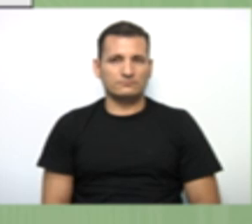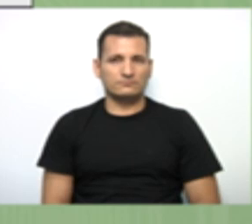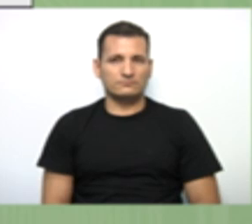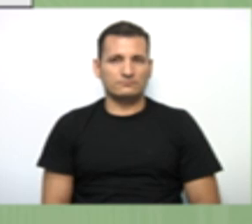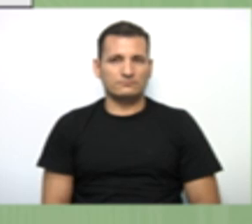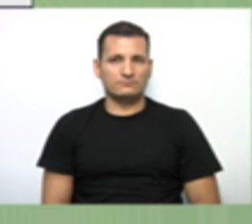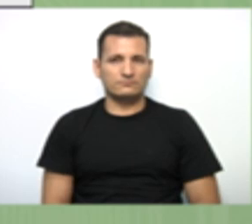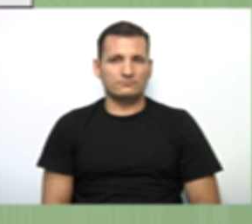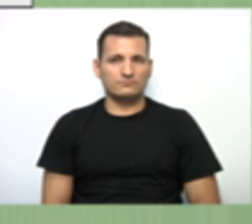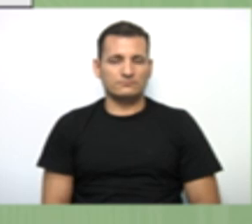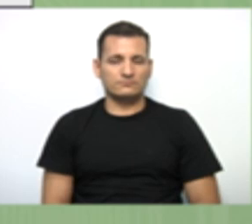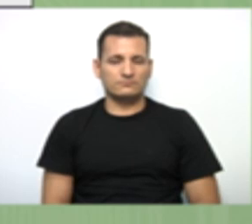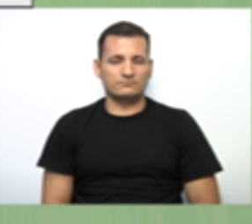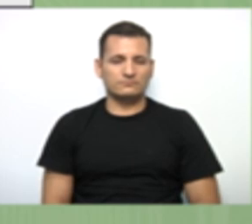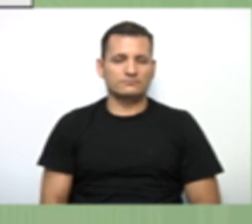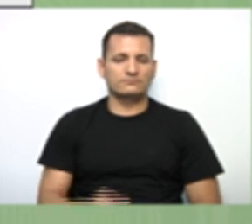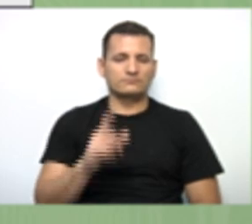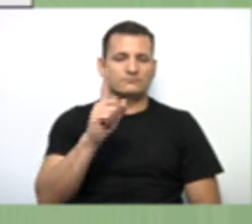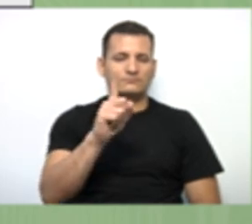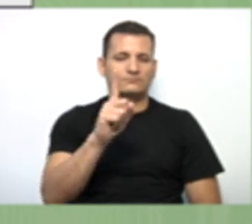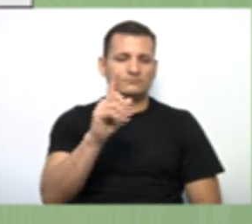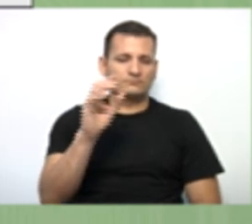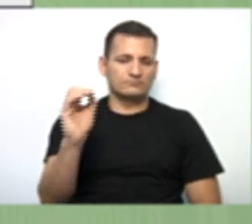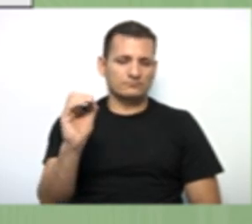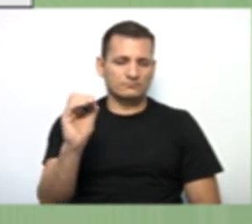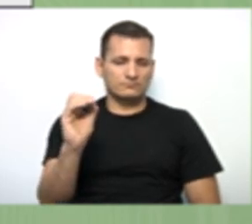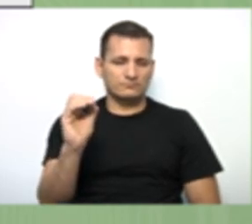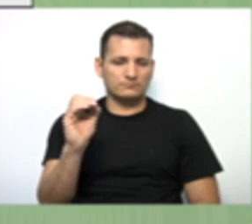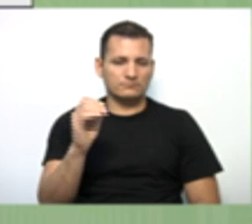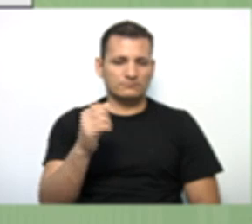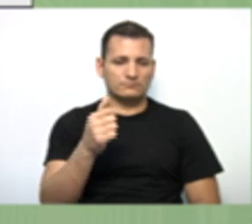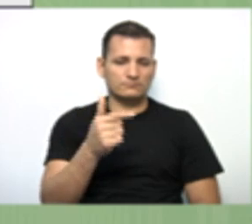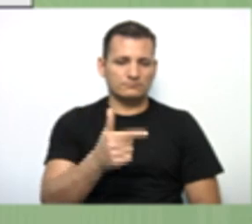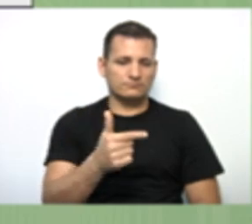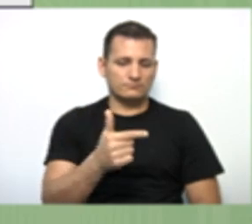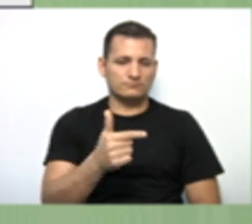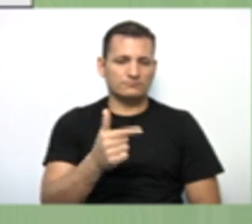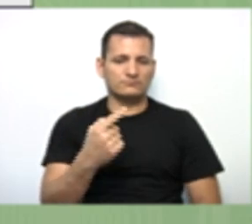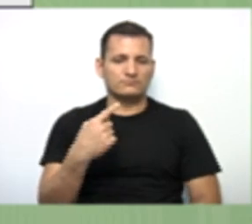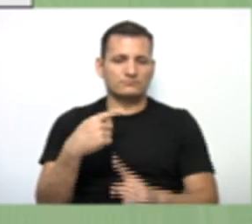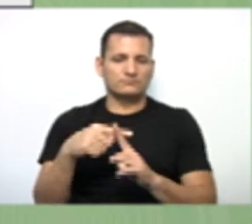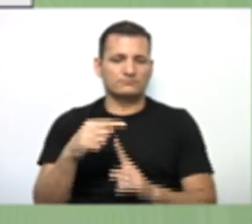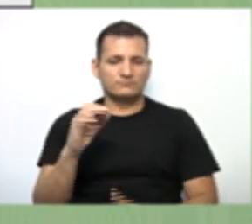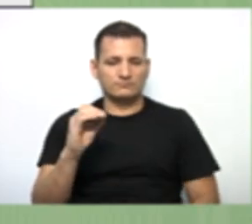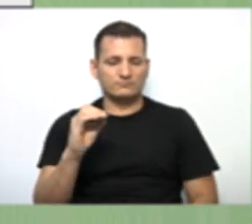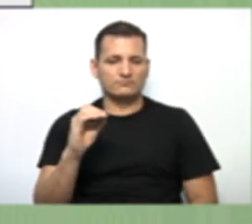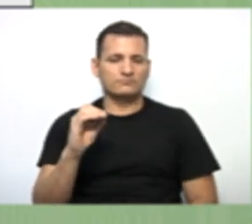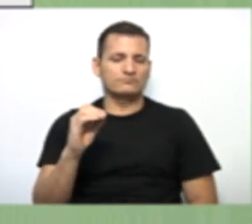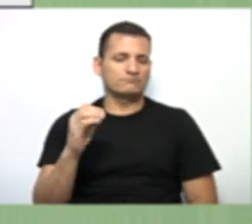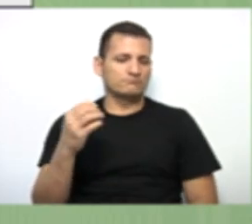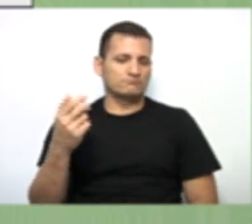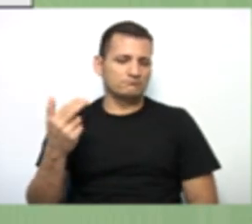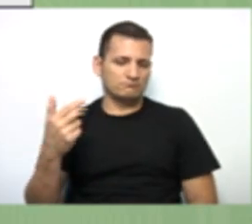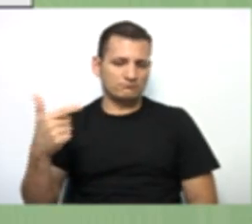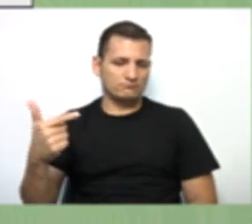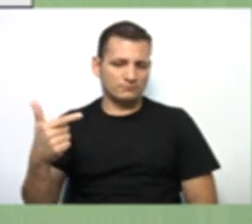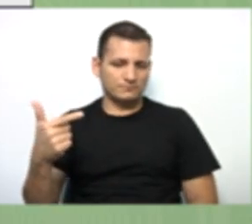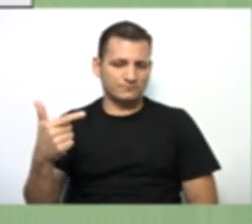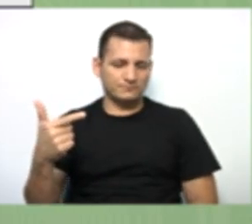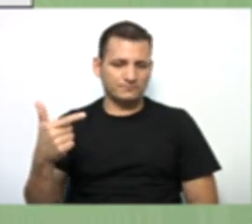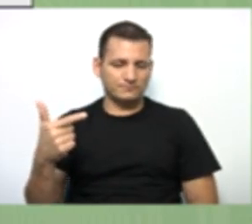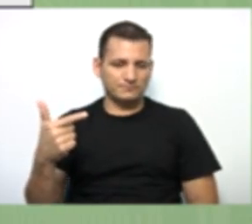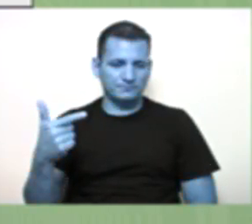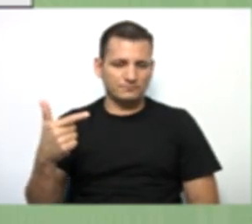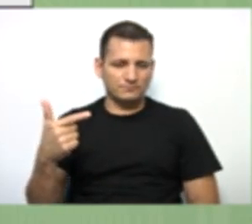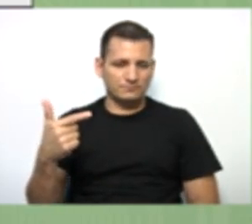1, 0 é 2 mais 0, que é igual a 2, né? Vamos